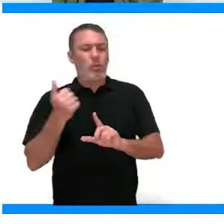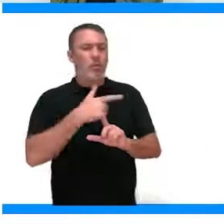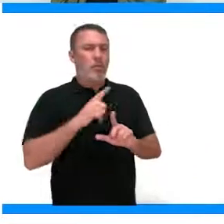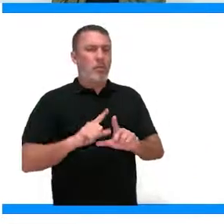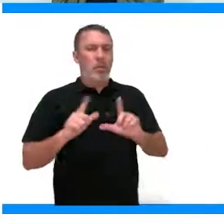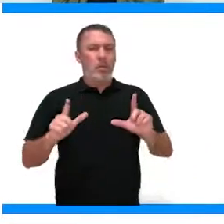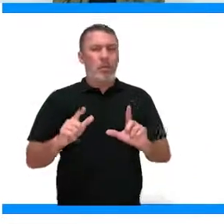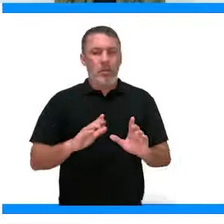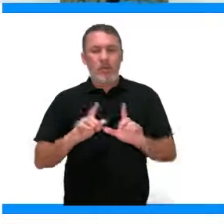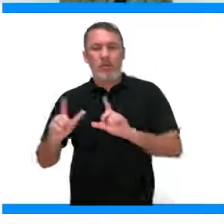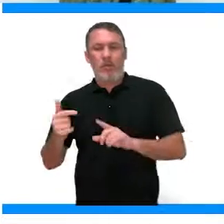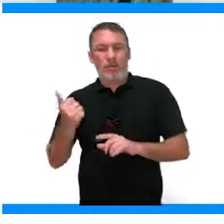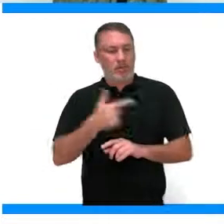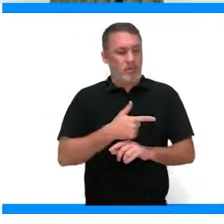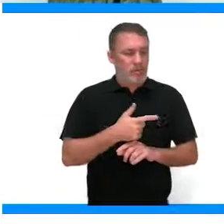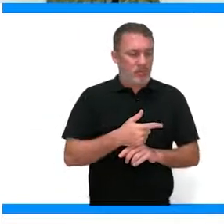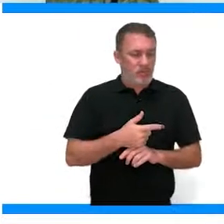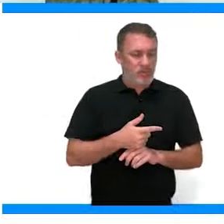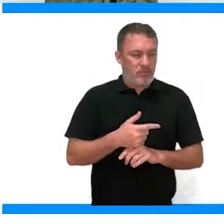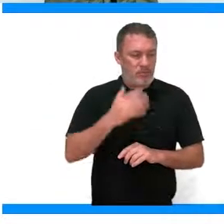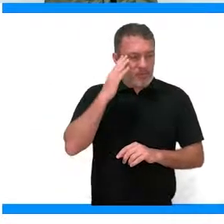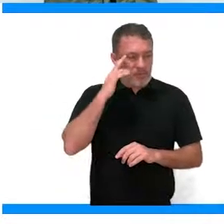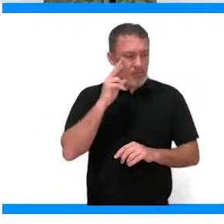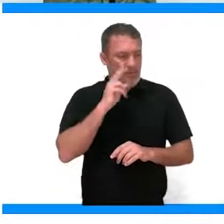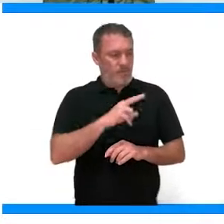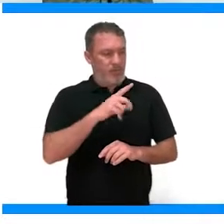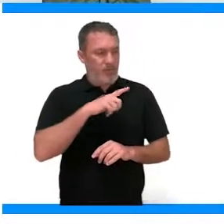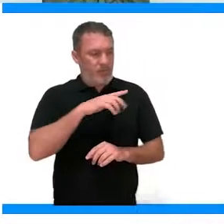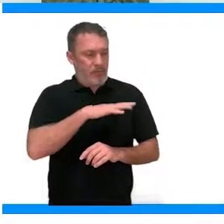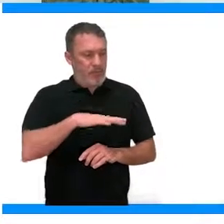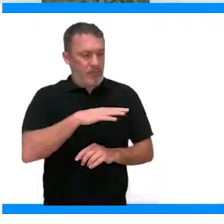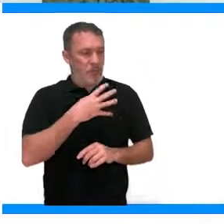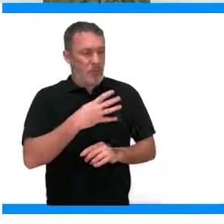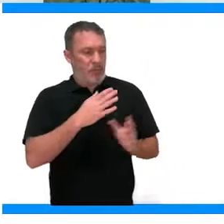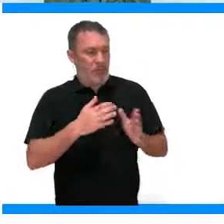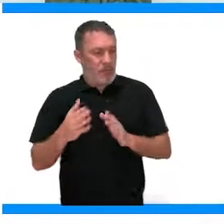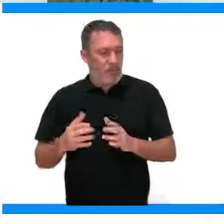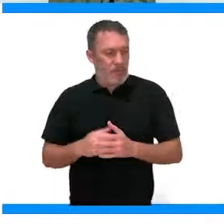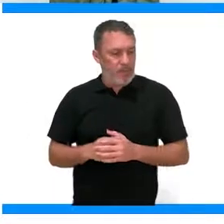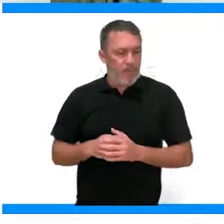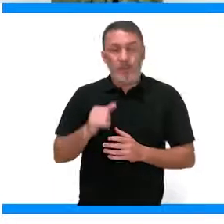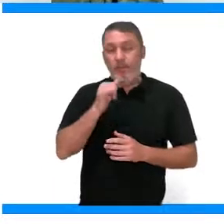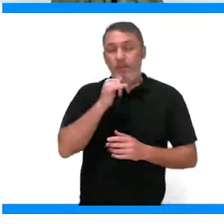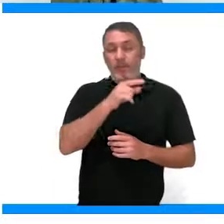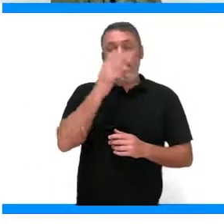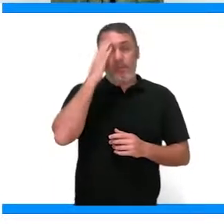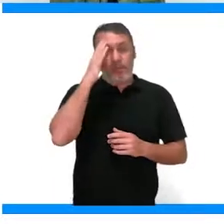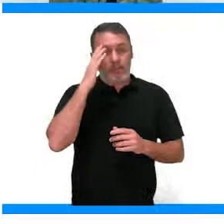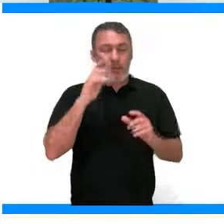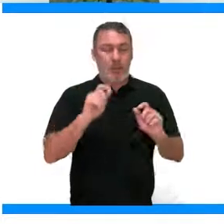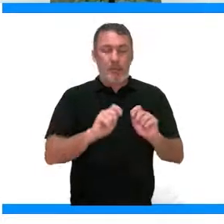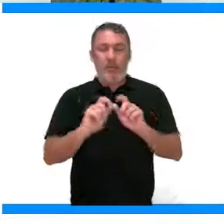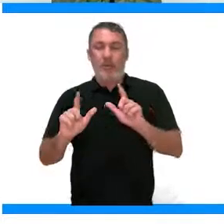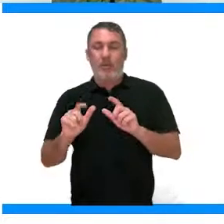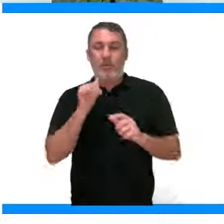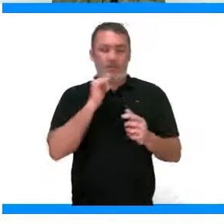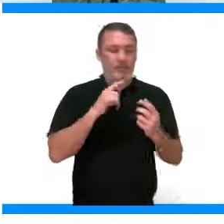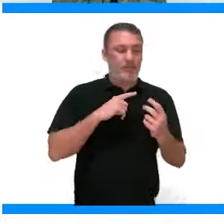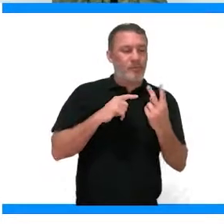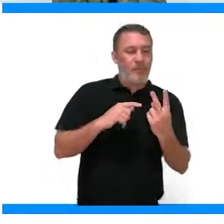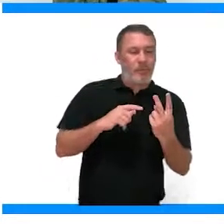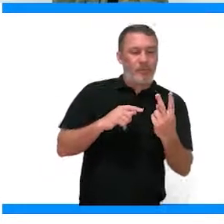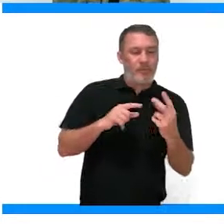1, área 1. Segundo quadradinho, lado 2, área 4. Quanto é que essa área aqui excede, é